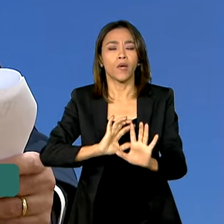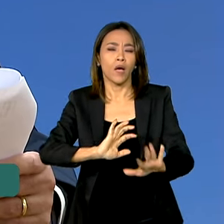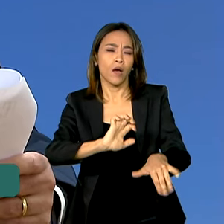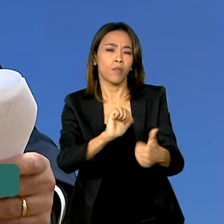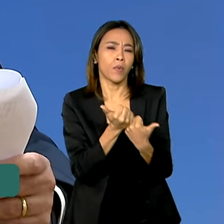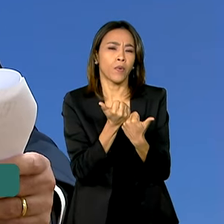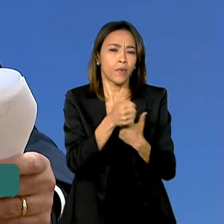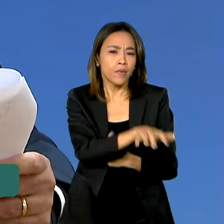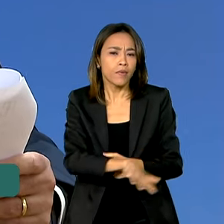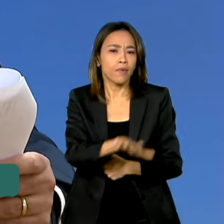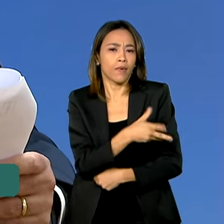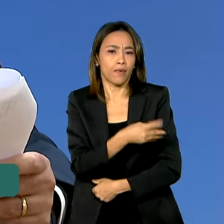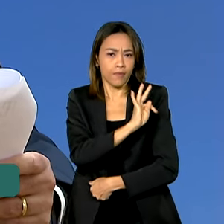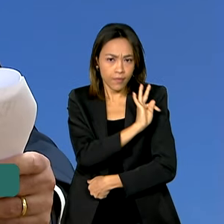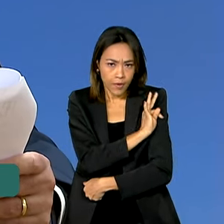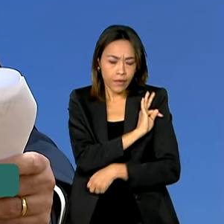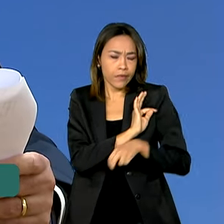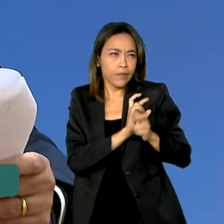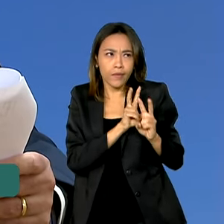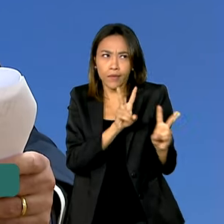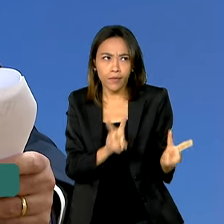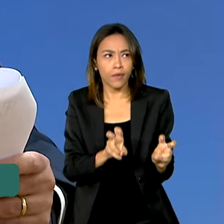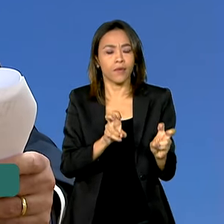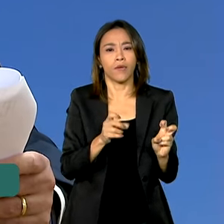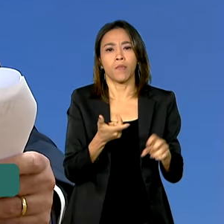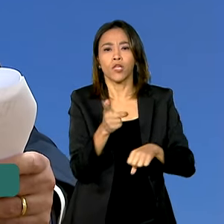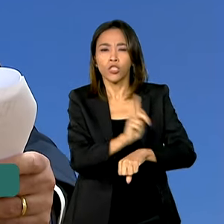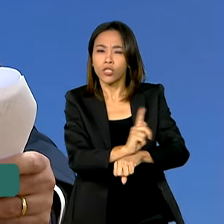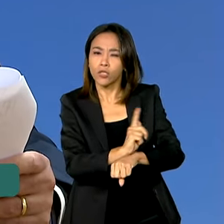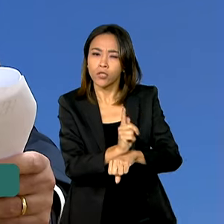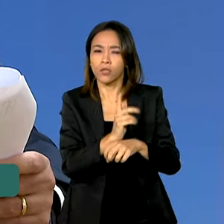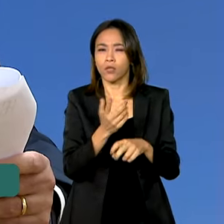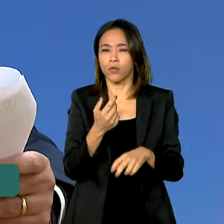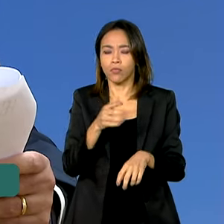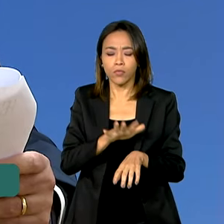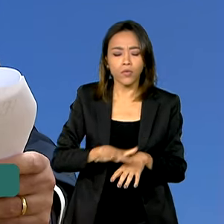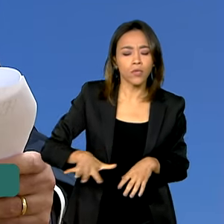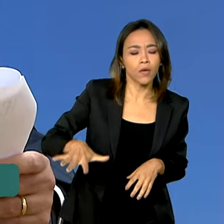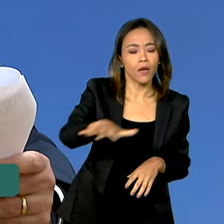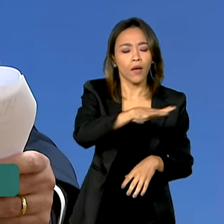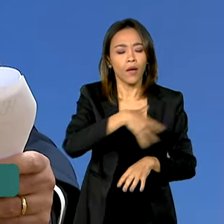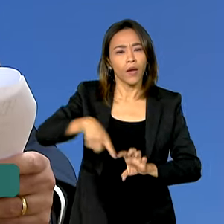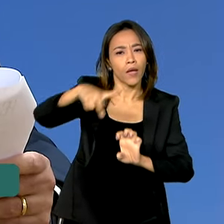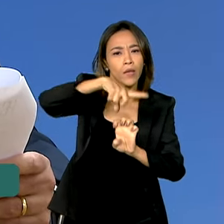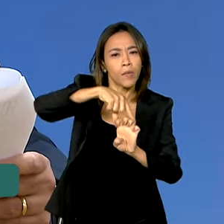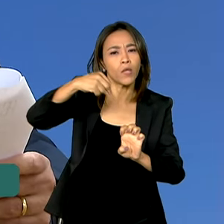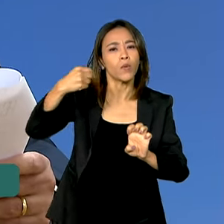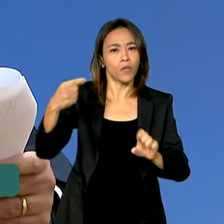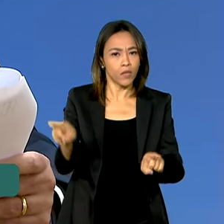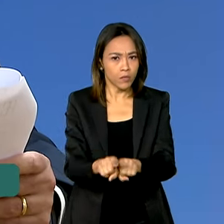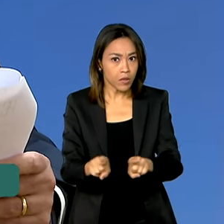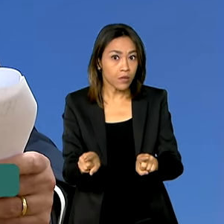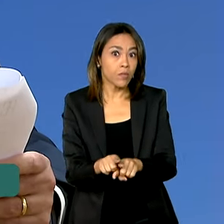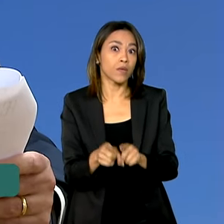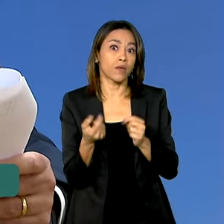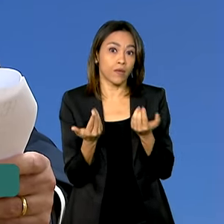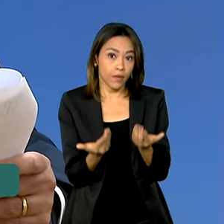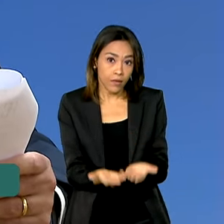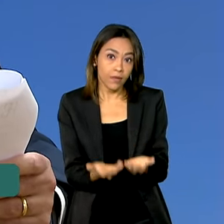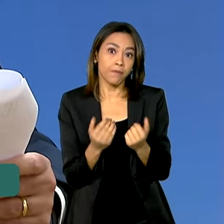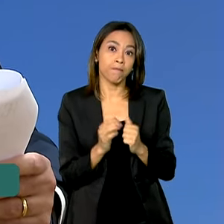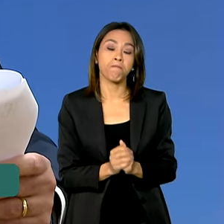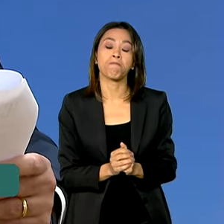técnica em temas como gestão de território e empreendedorismo, vinculando da parte brasileira a